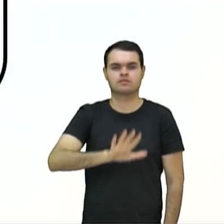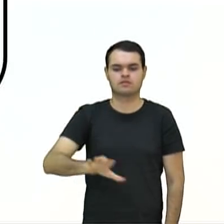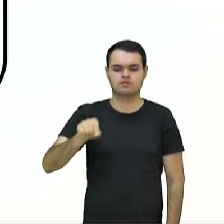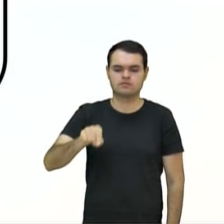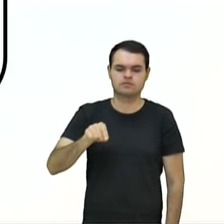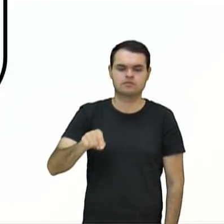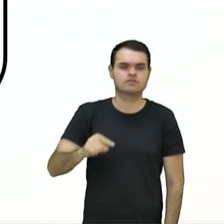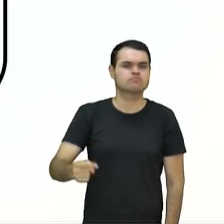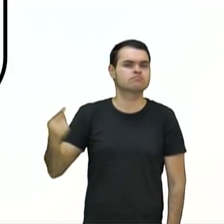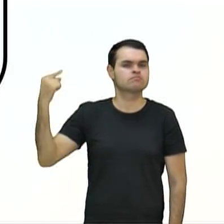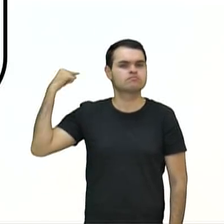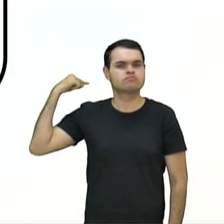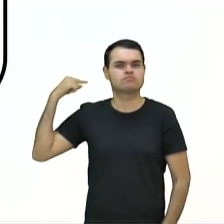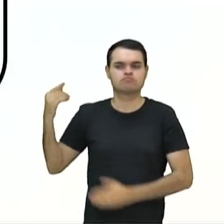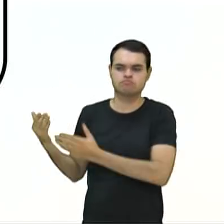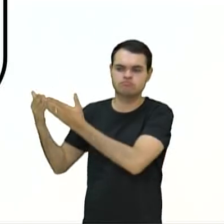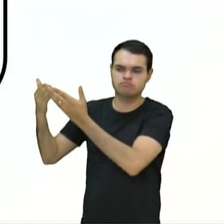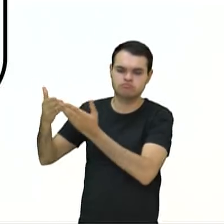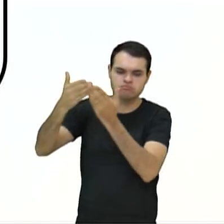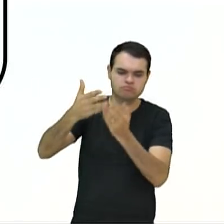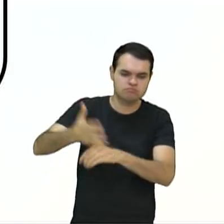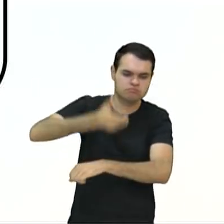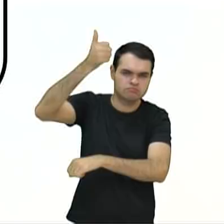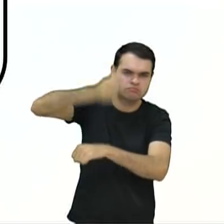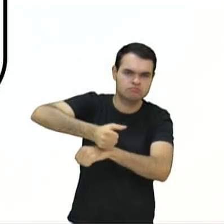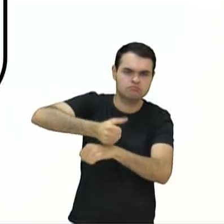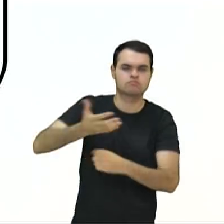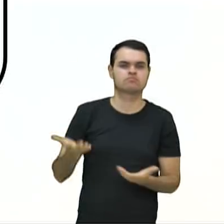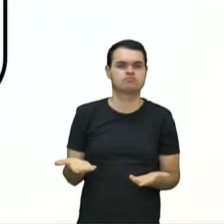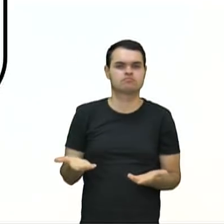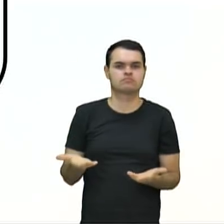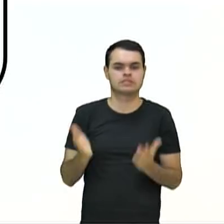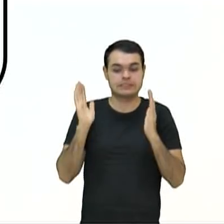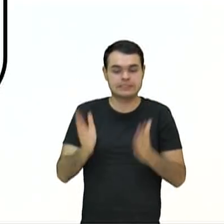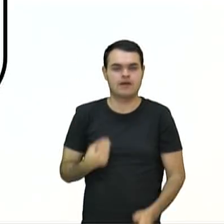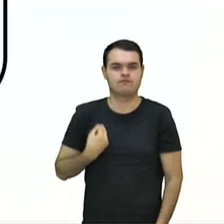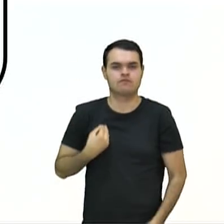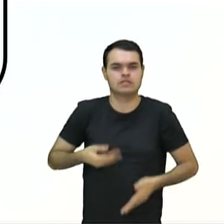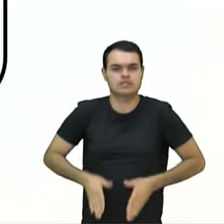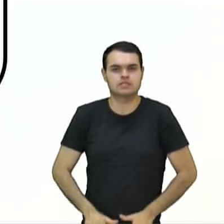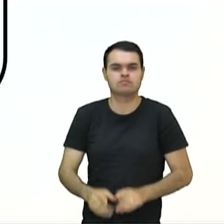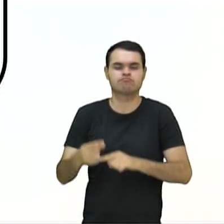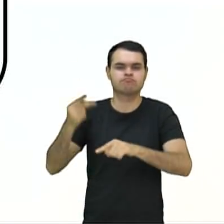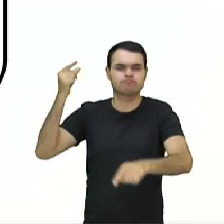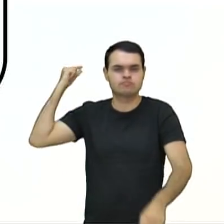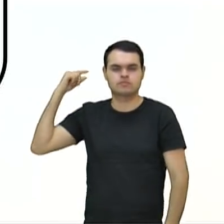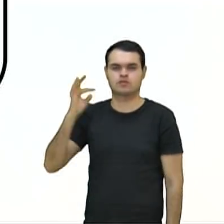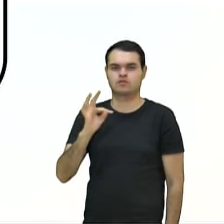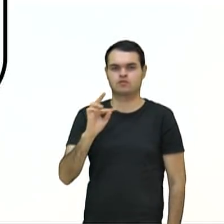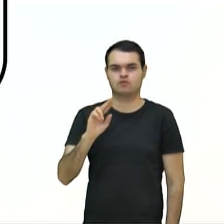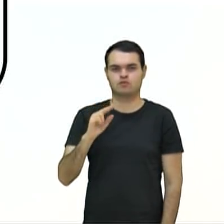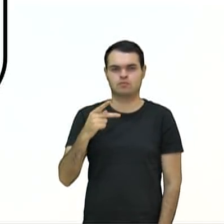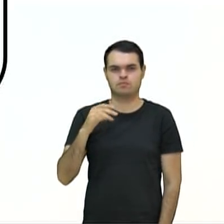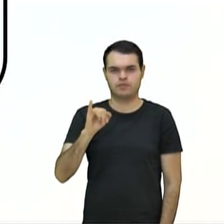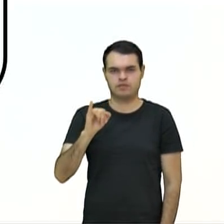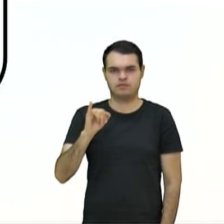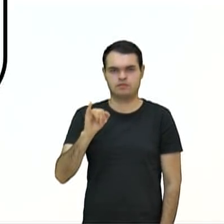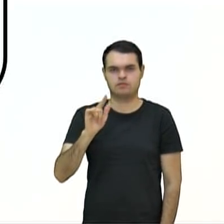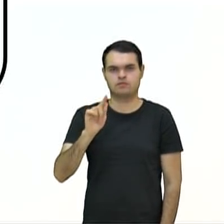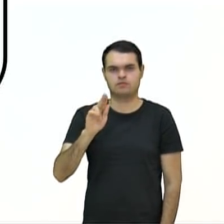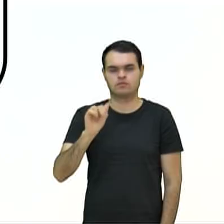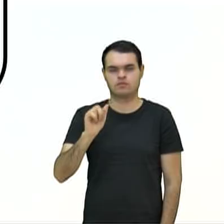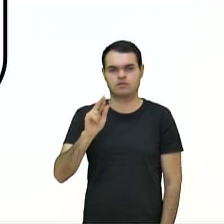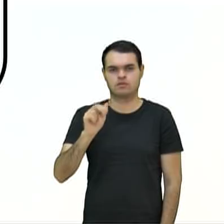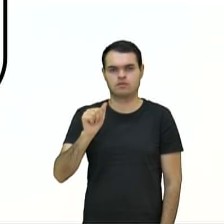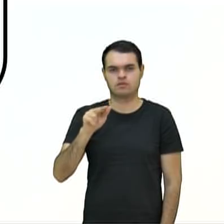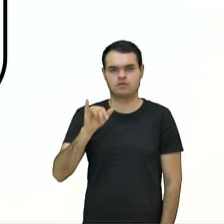aqui na chegada dos colonizadores, que já viviam nesta porção aqui? Então, Tupi-Guarani, que nós vamos ter aqui em